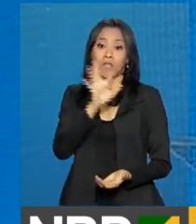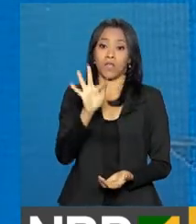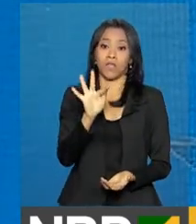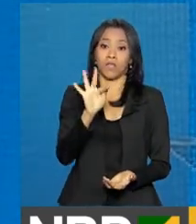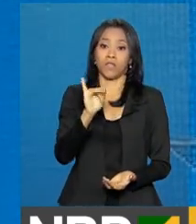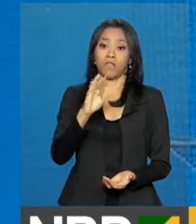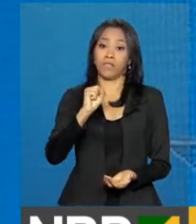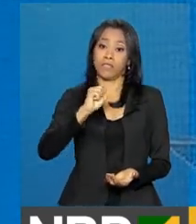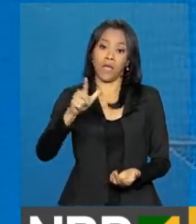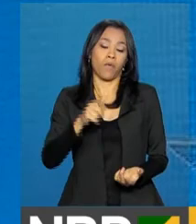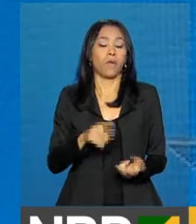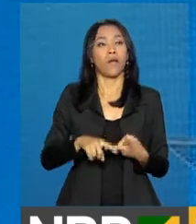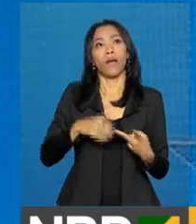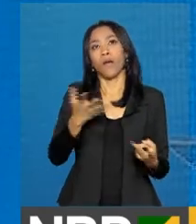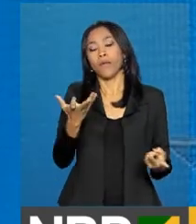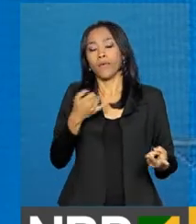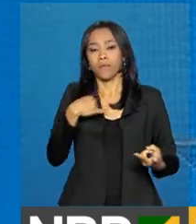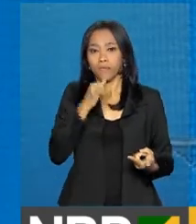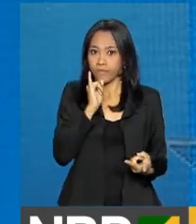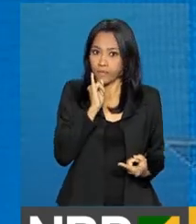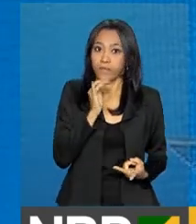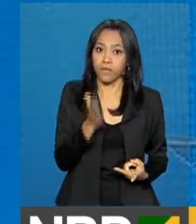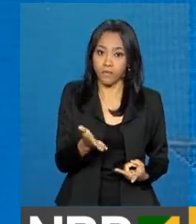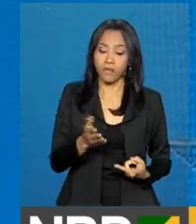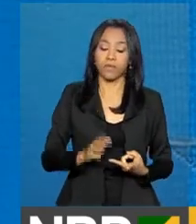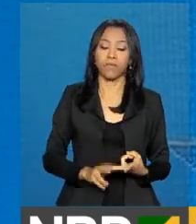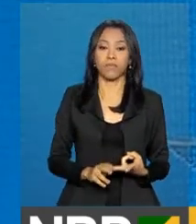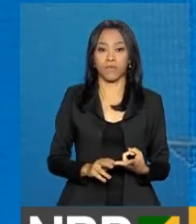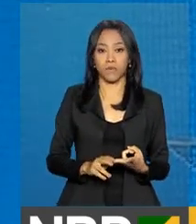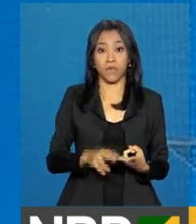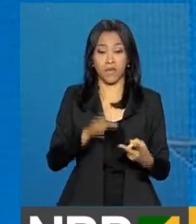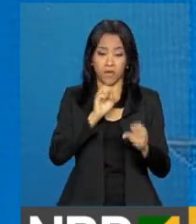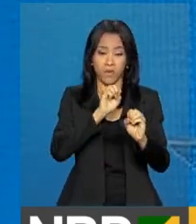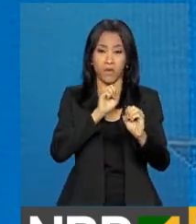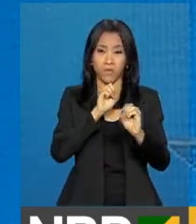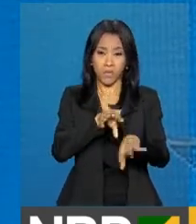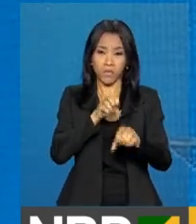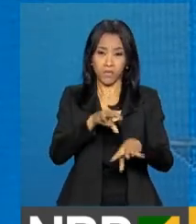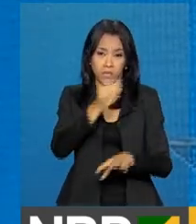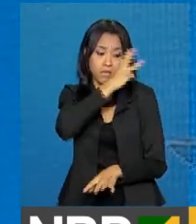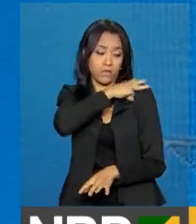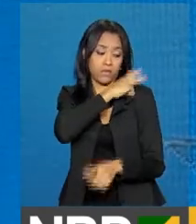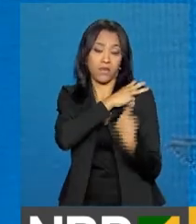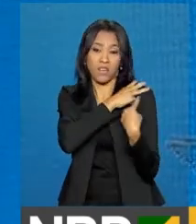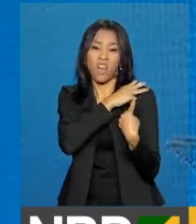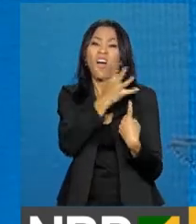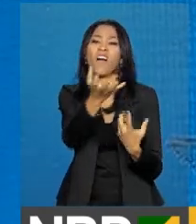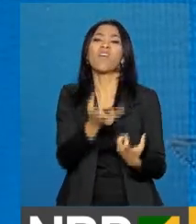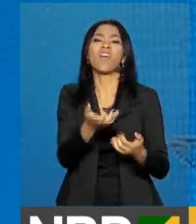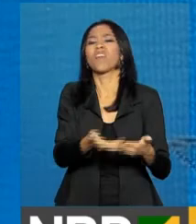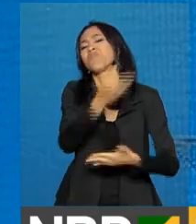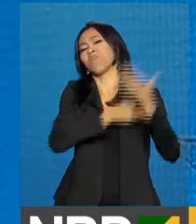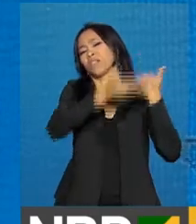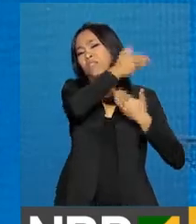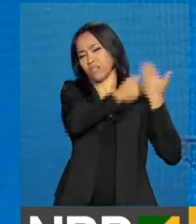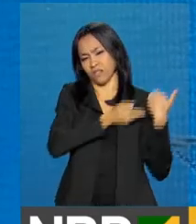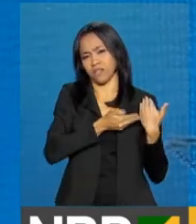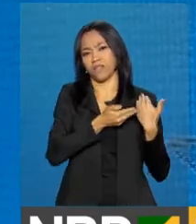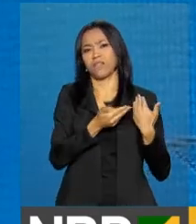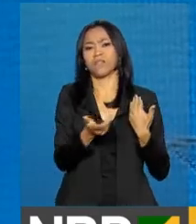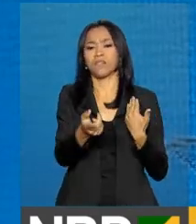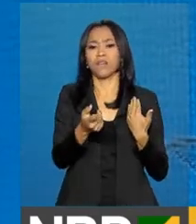quero, por exemplo, no tocante ao ensino médio, eu quero aquele ensino médio anacrônico,